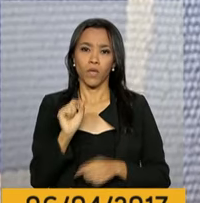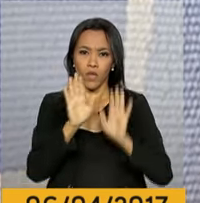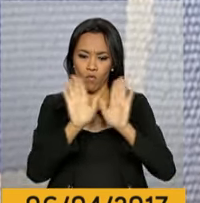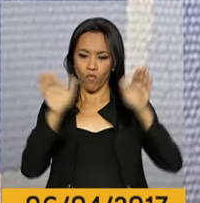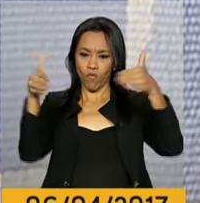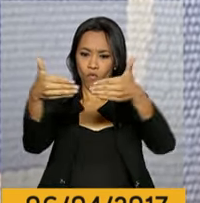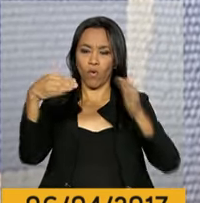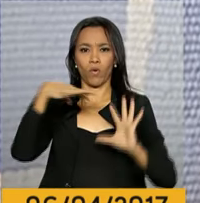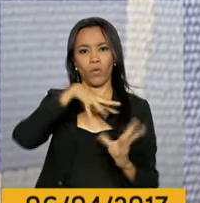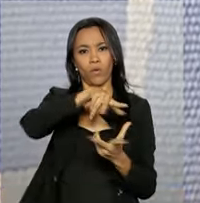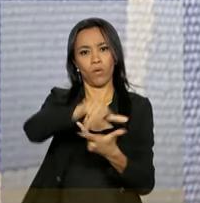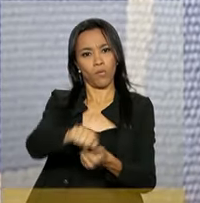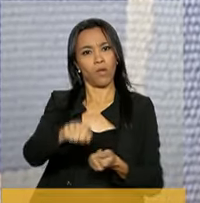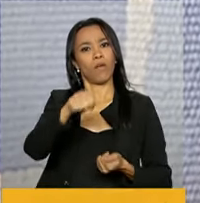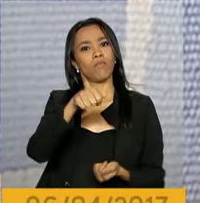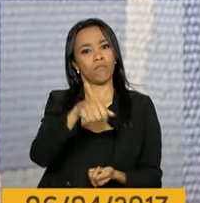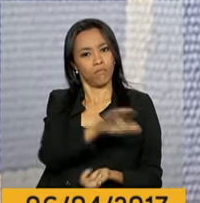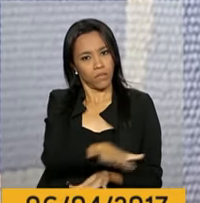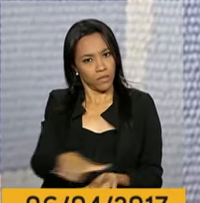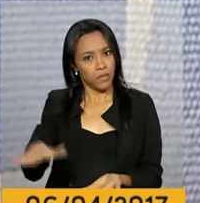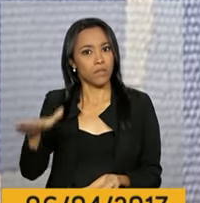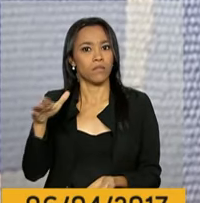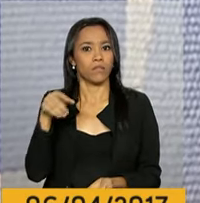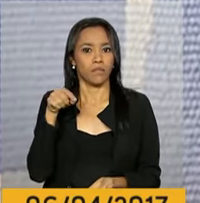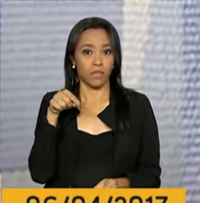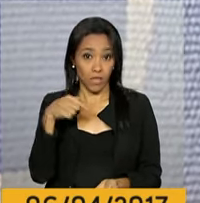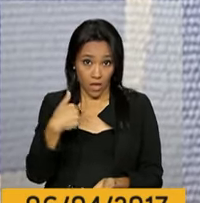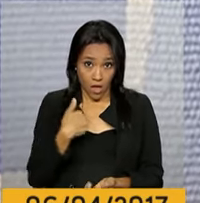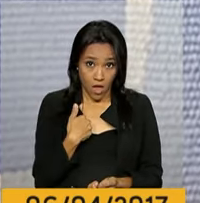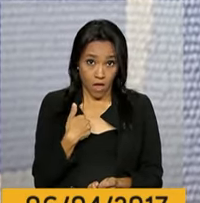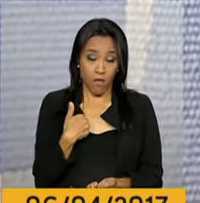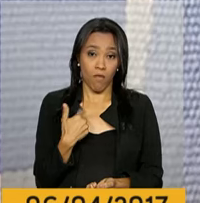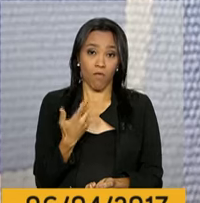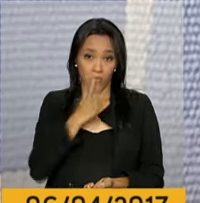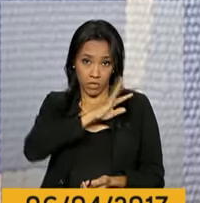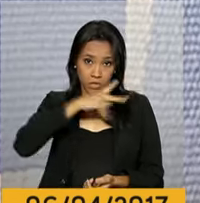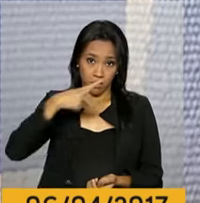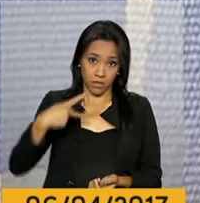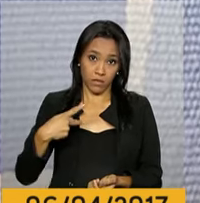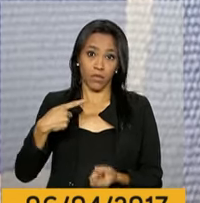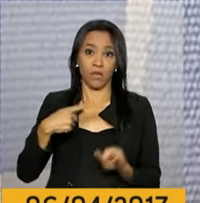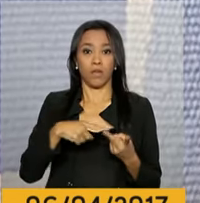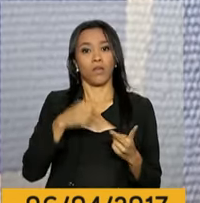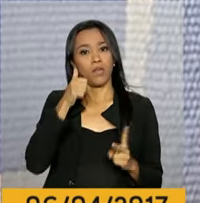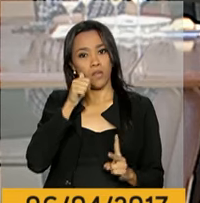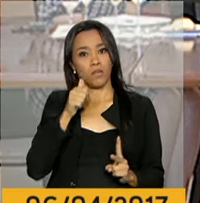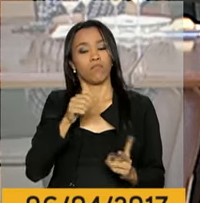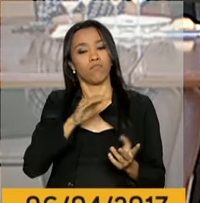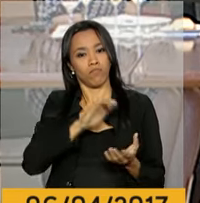Fórum Global da Criança, em que eu, o senhor presidente, a primeira-dama,